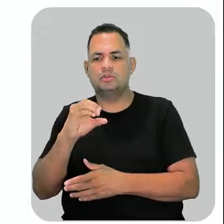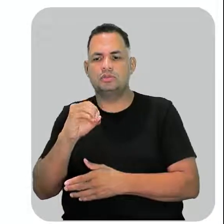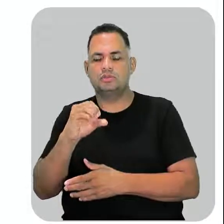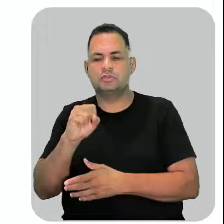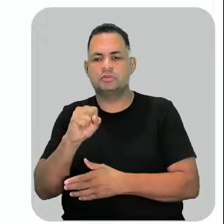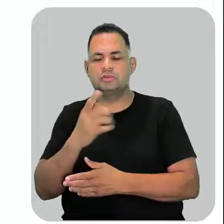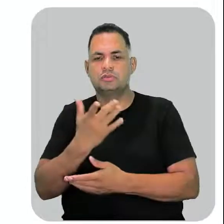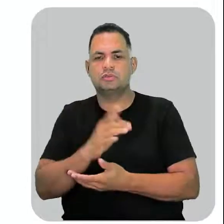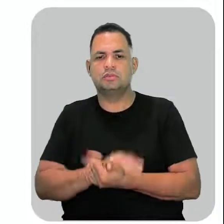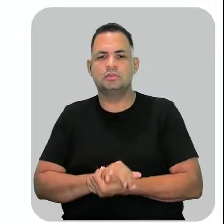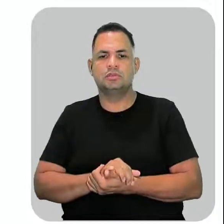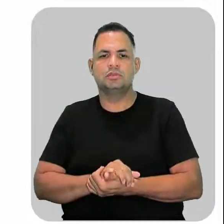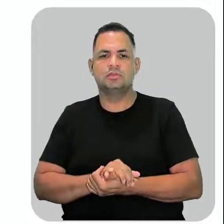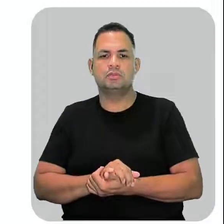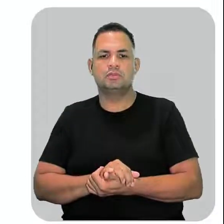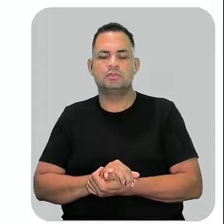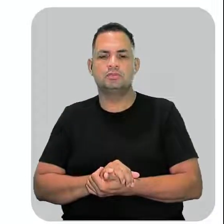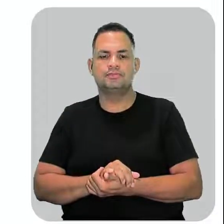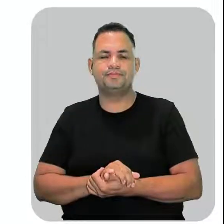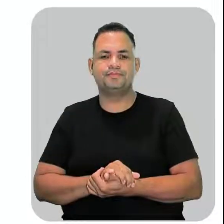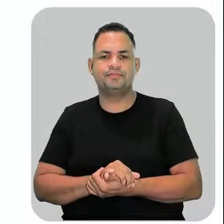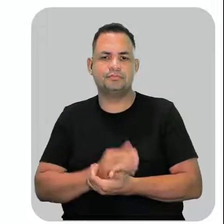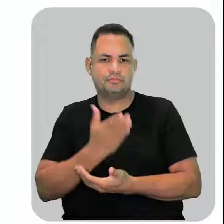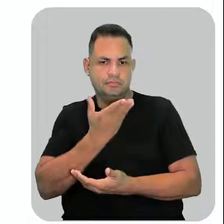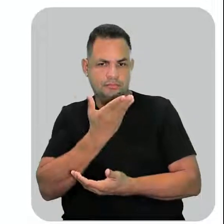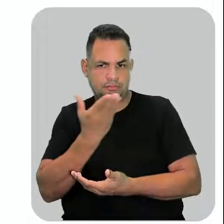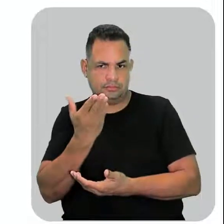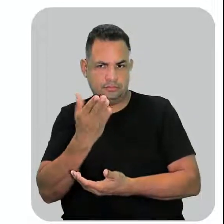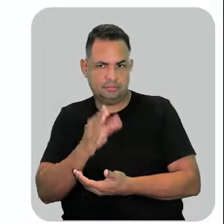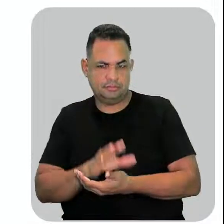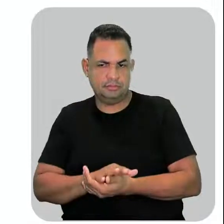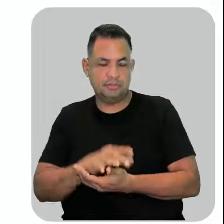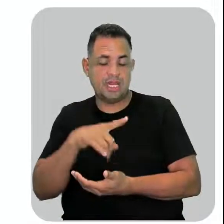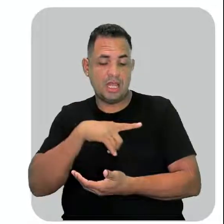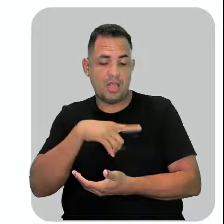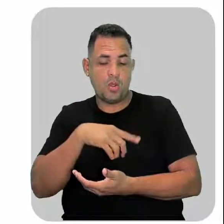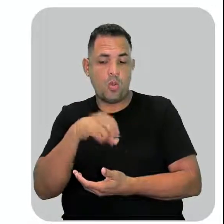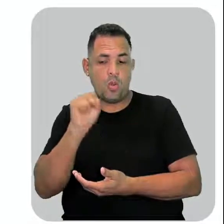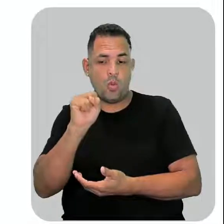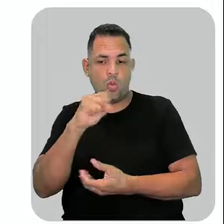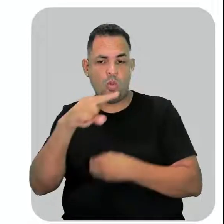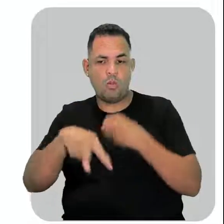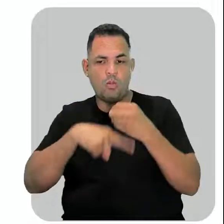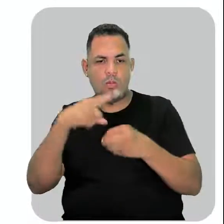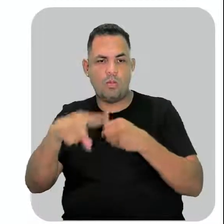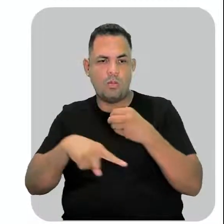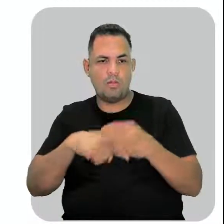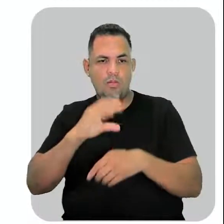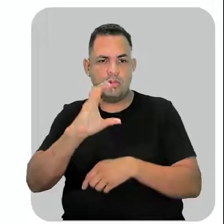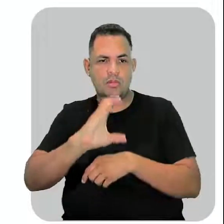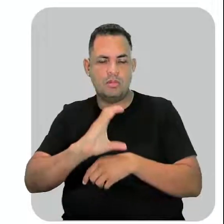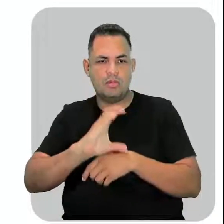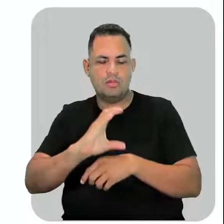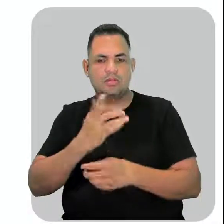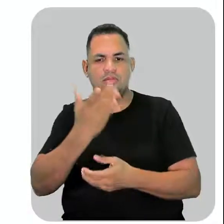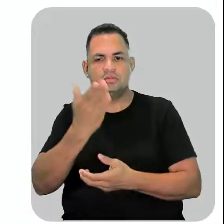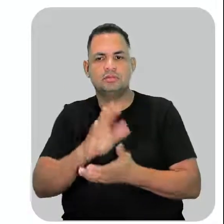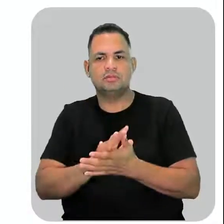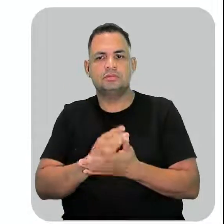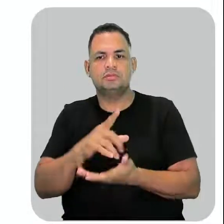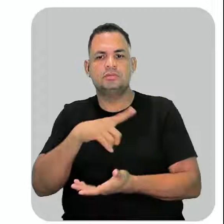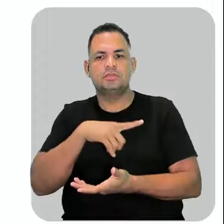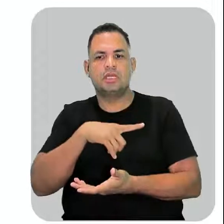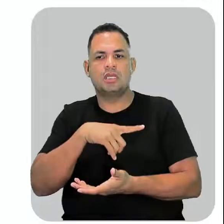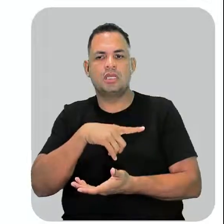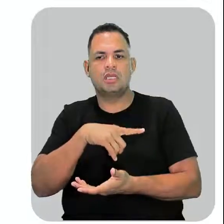a quantidade de átomos de carbono, que nesse caso ele disse pra gente que são 8. Então, onde eu tenho N, eu vou